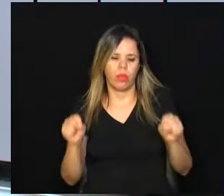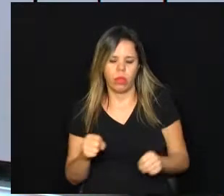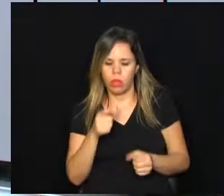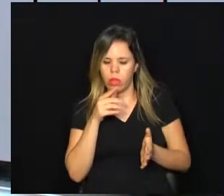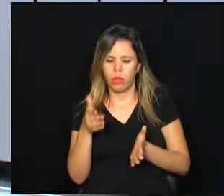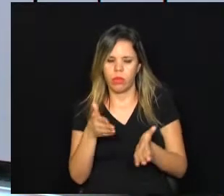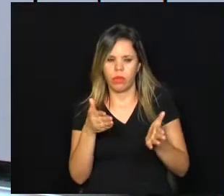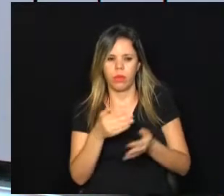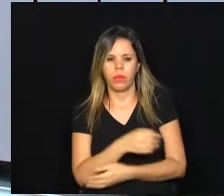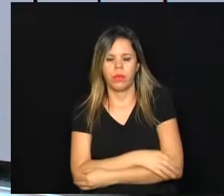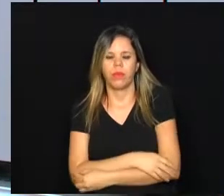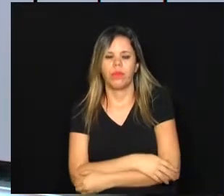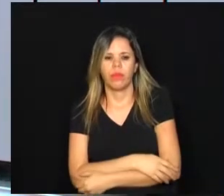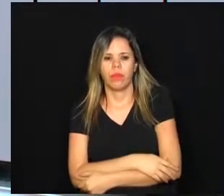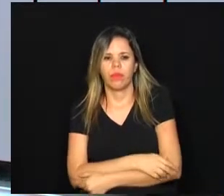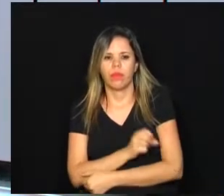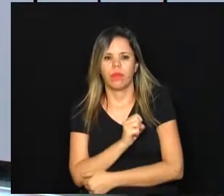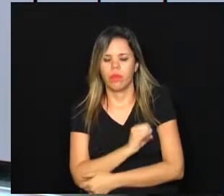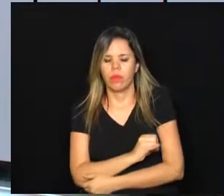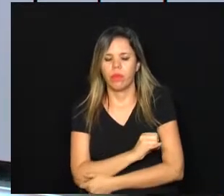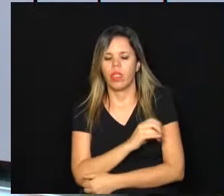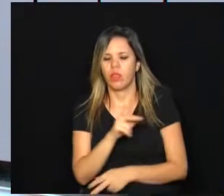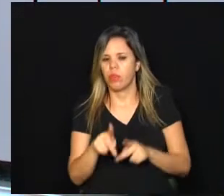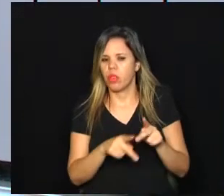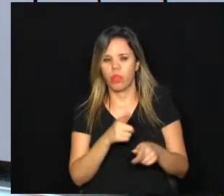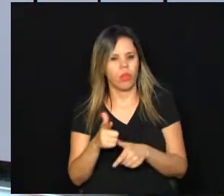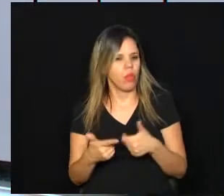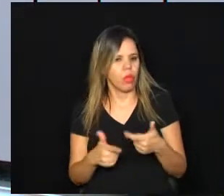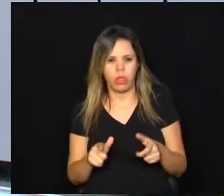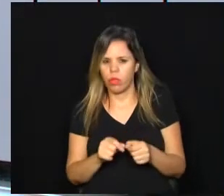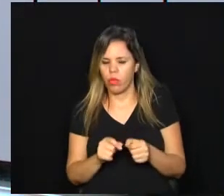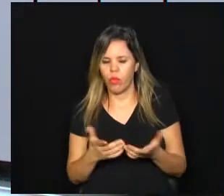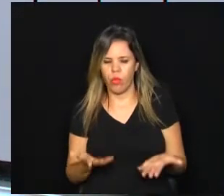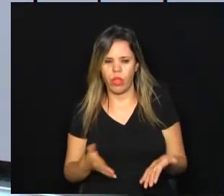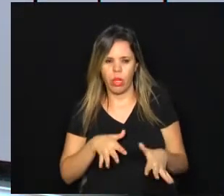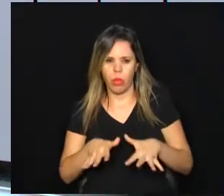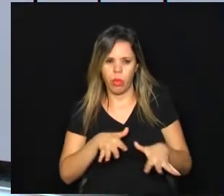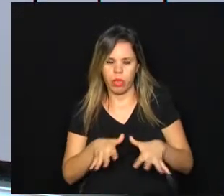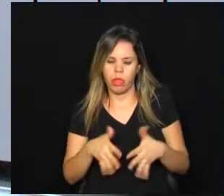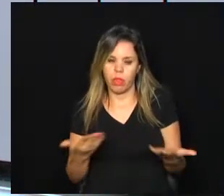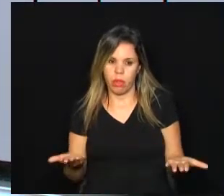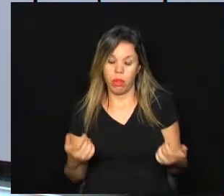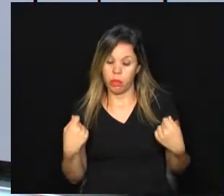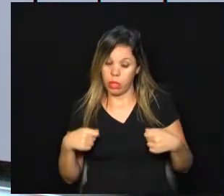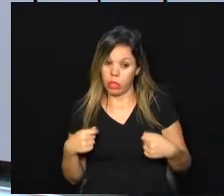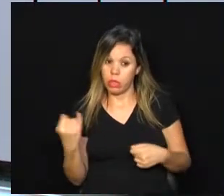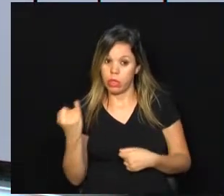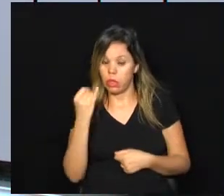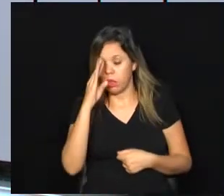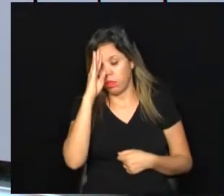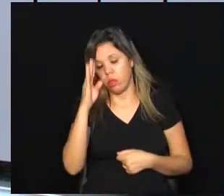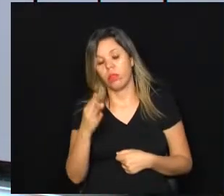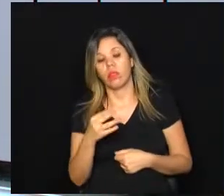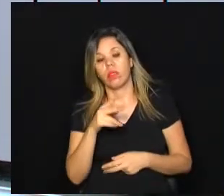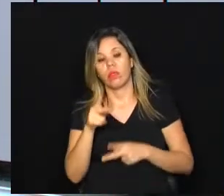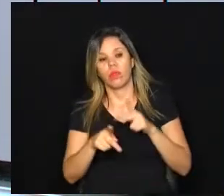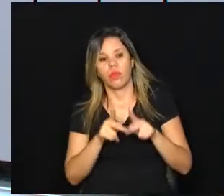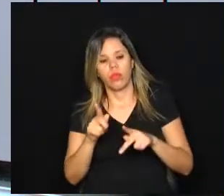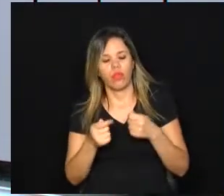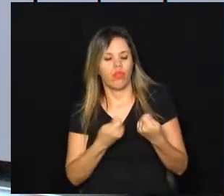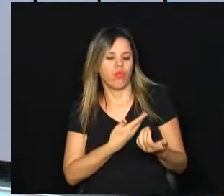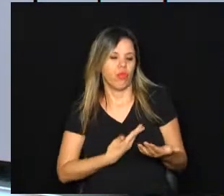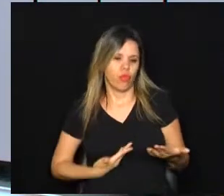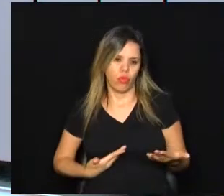Mas, assim, essa mobilização da sociedade ela é necessária, até para sensibilizar os gestores, né?